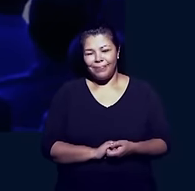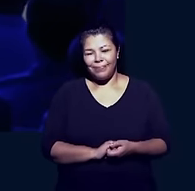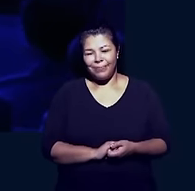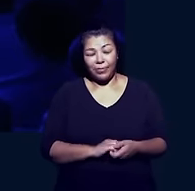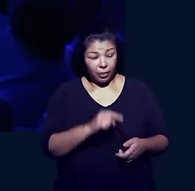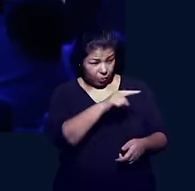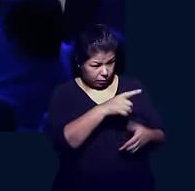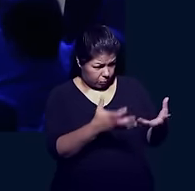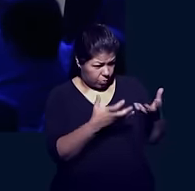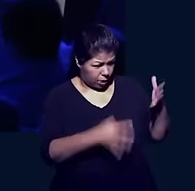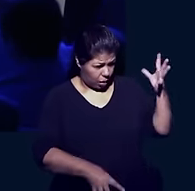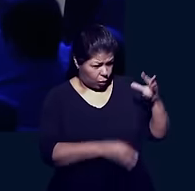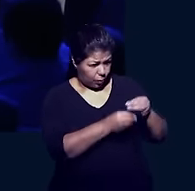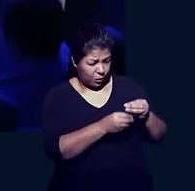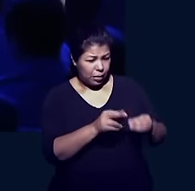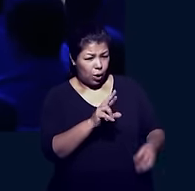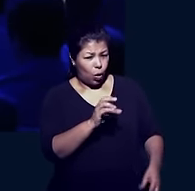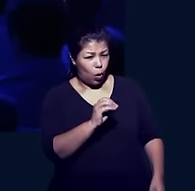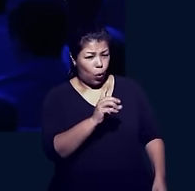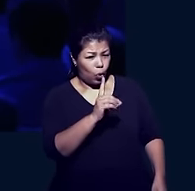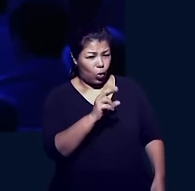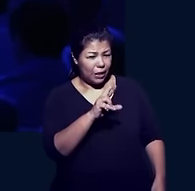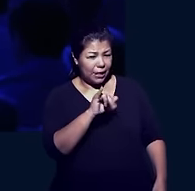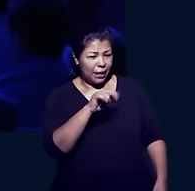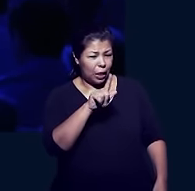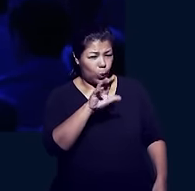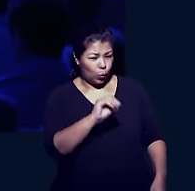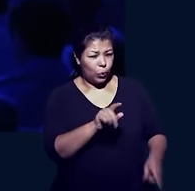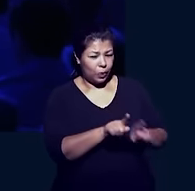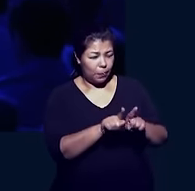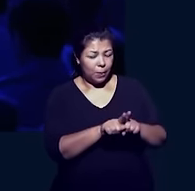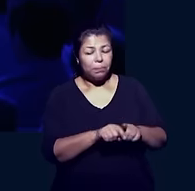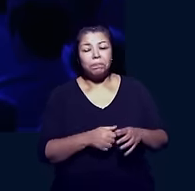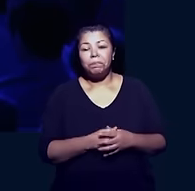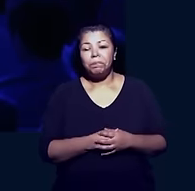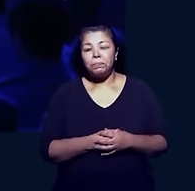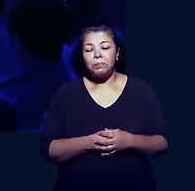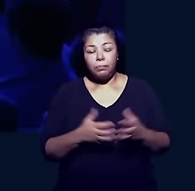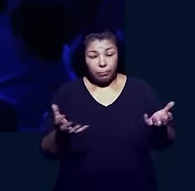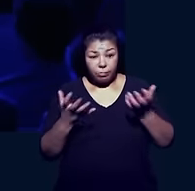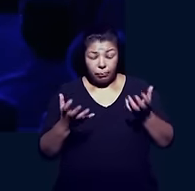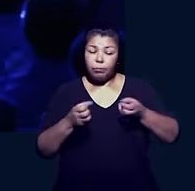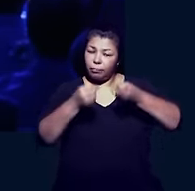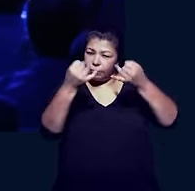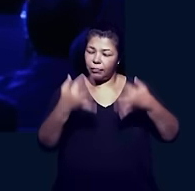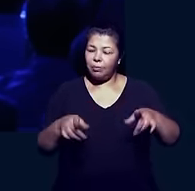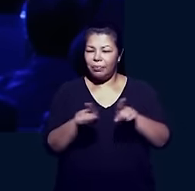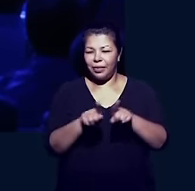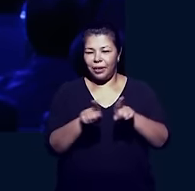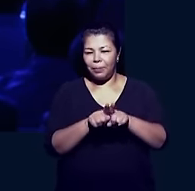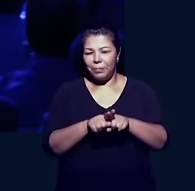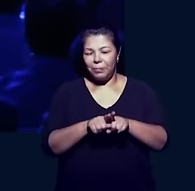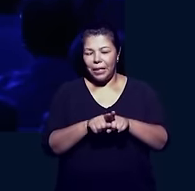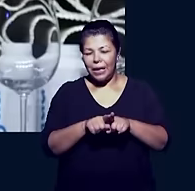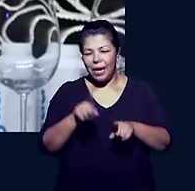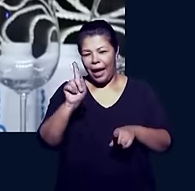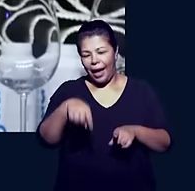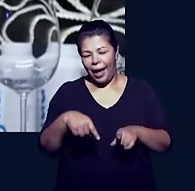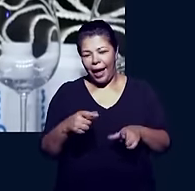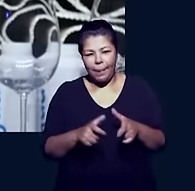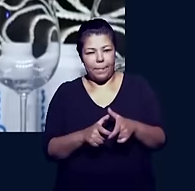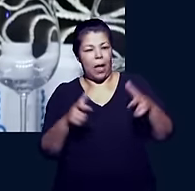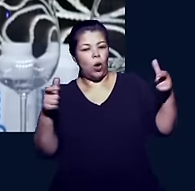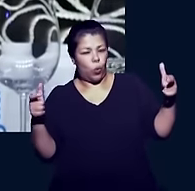Rodrigo algum comentário adicional não só para dizer que enfim na gente é muito mais uma casa macro então naturalmente a gente tá muito mais no mundo